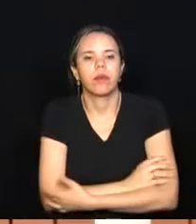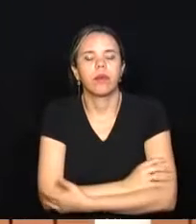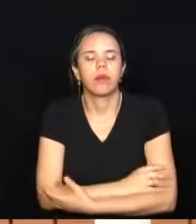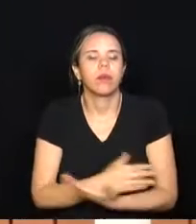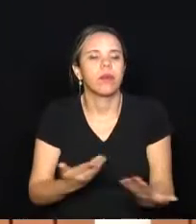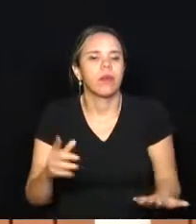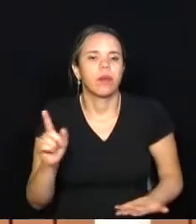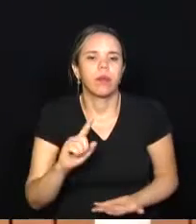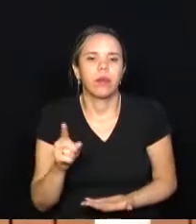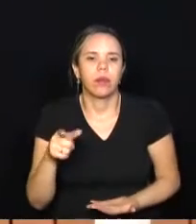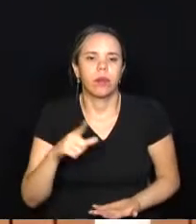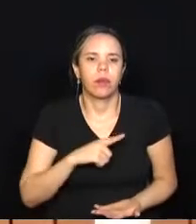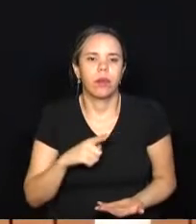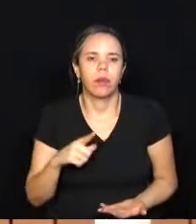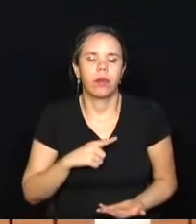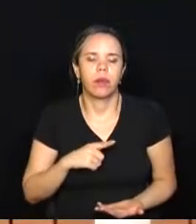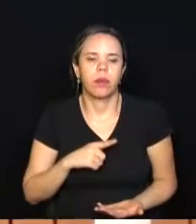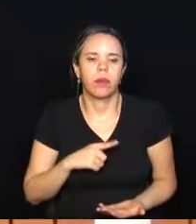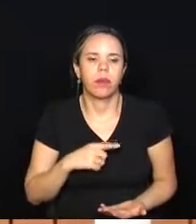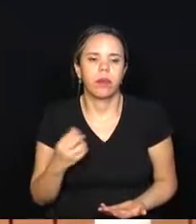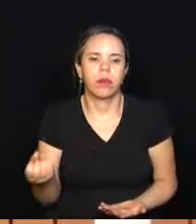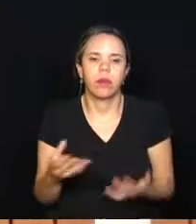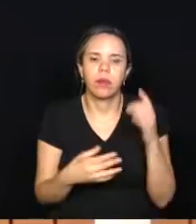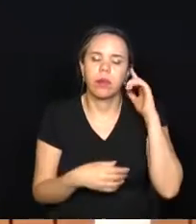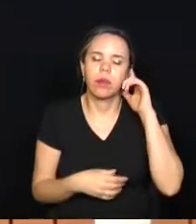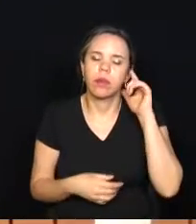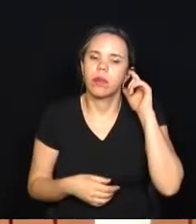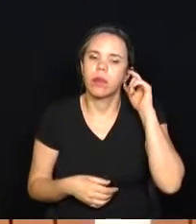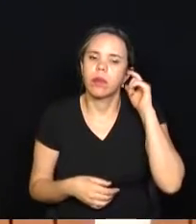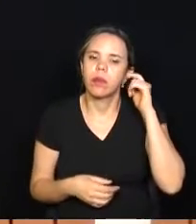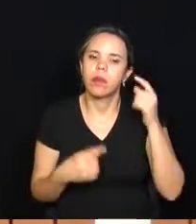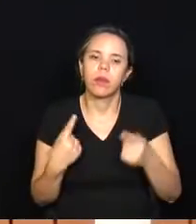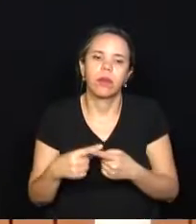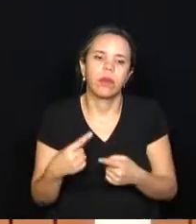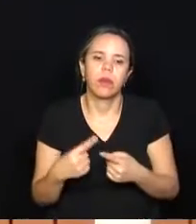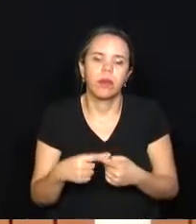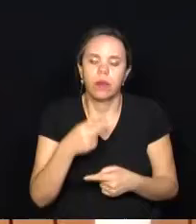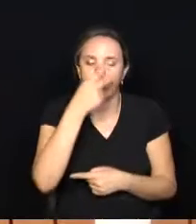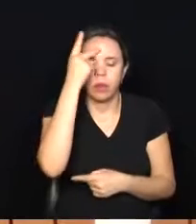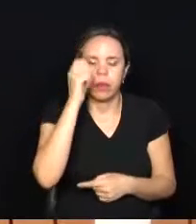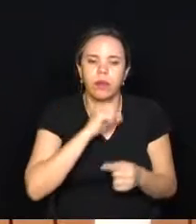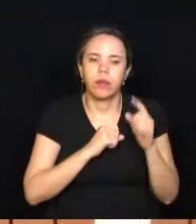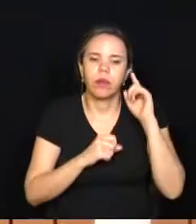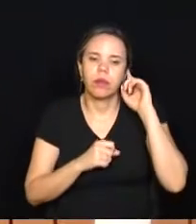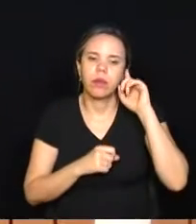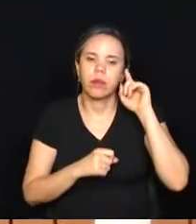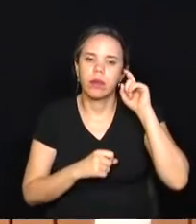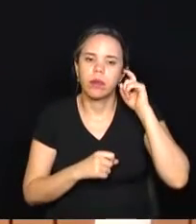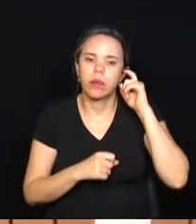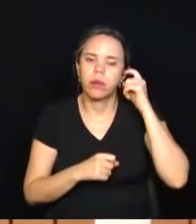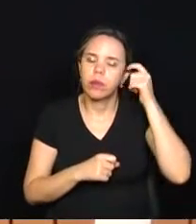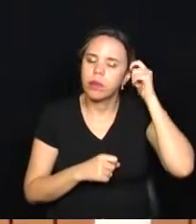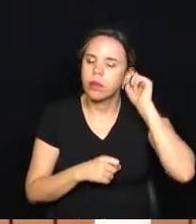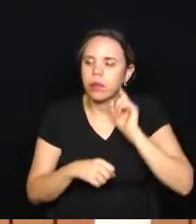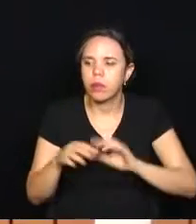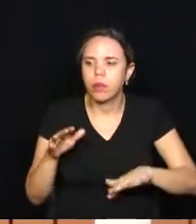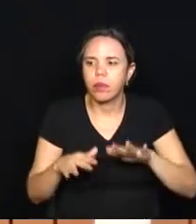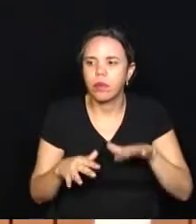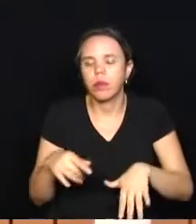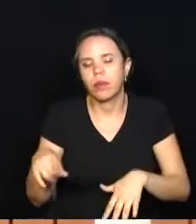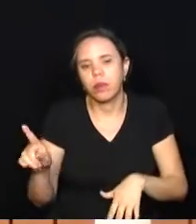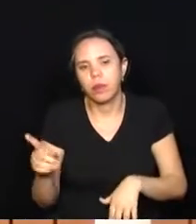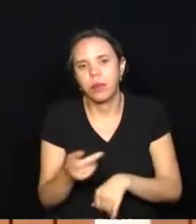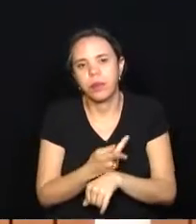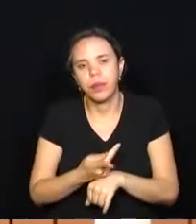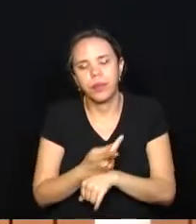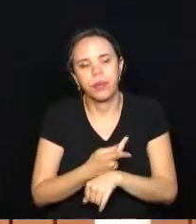não, hoje você tem essa conotação nova, né? Por quê? Porque o idoso, né, muitas vezes ele